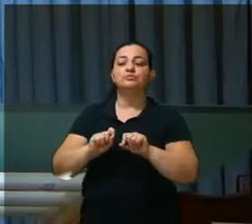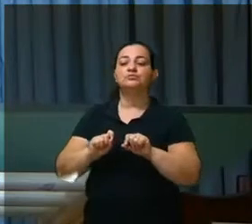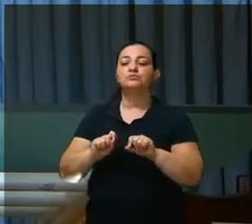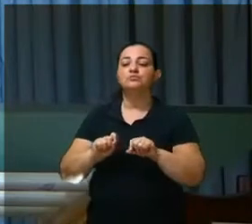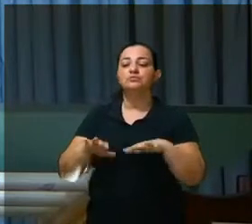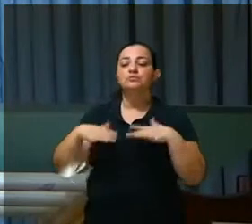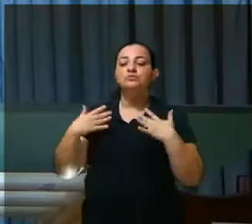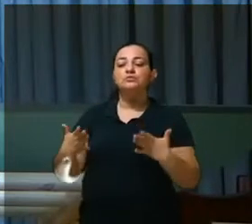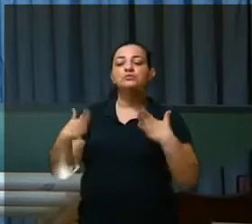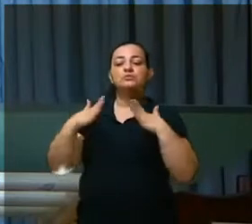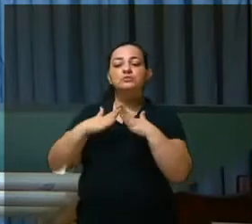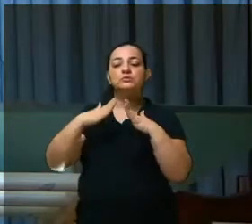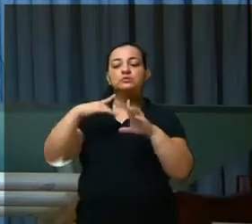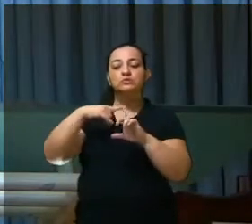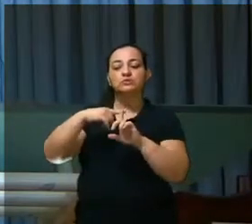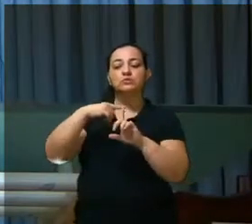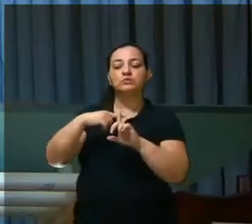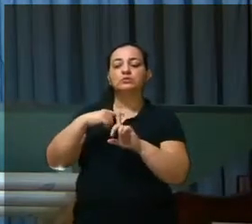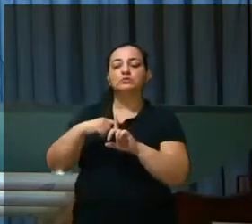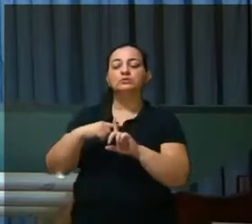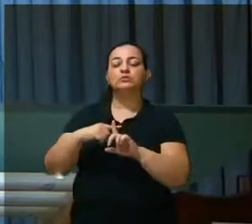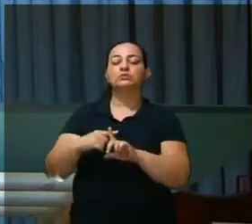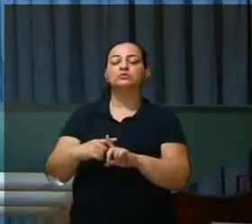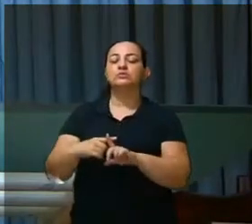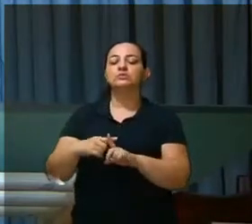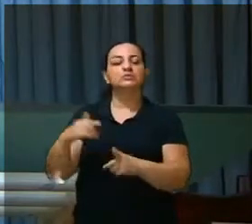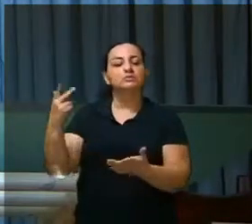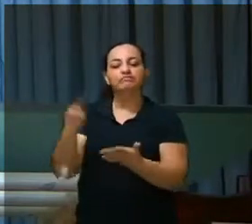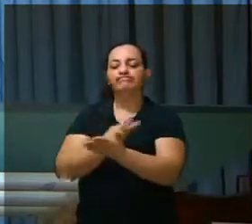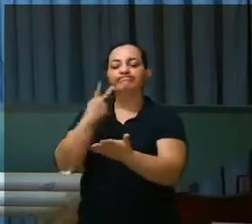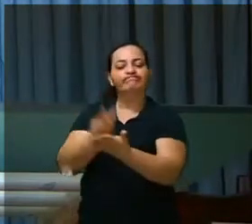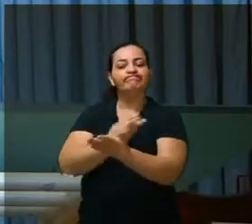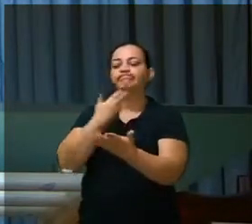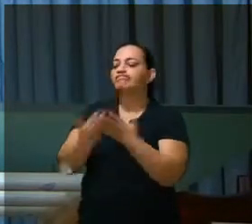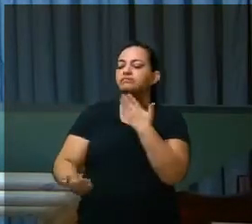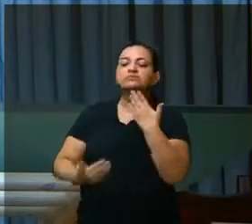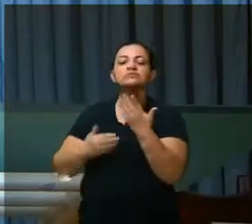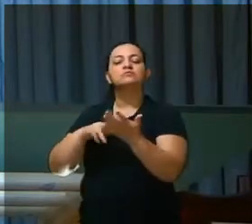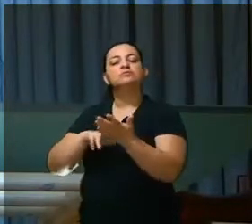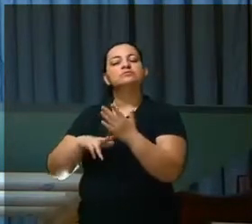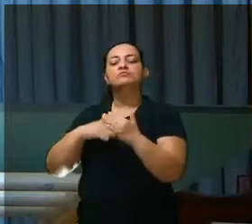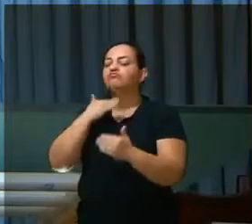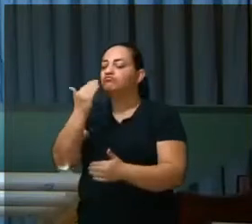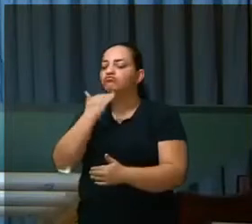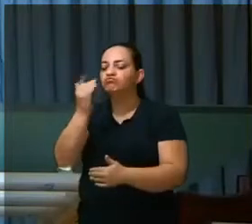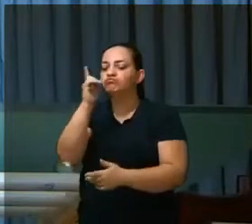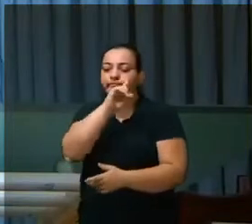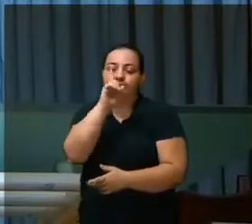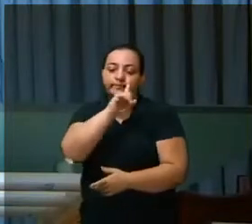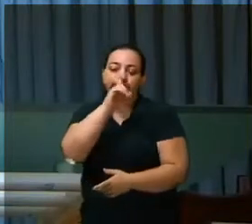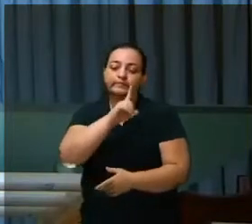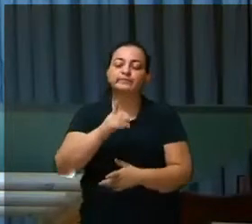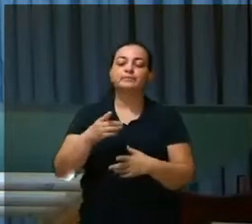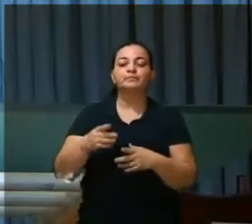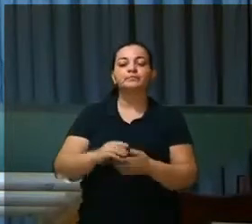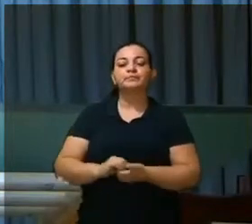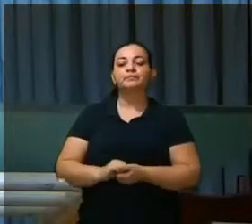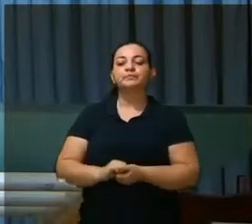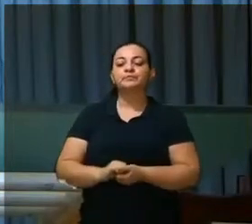e pelo qual a igreja e caiu passou E cometeu essa falha